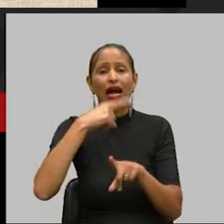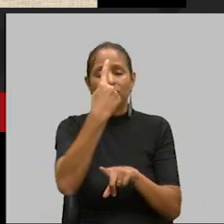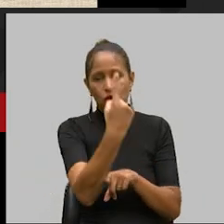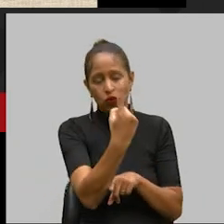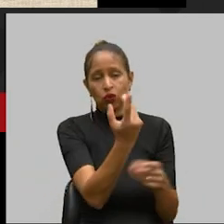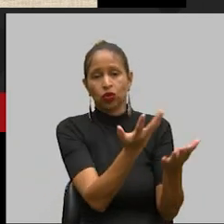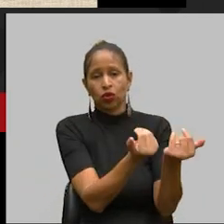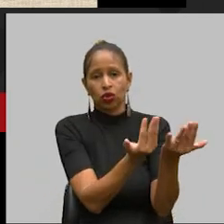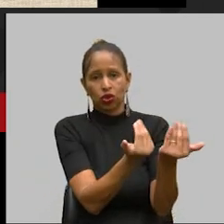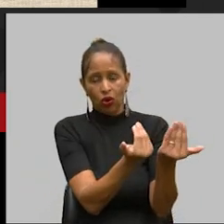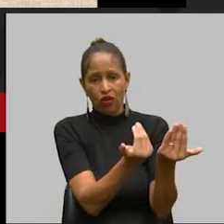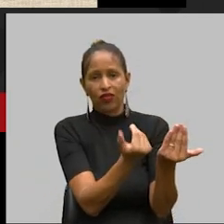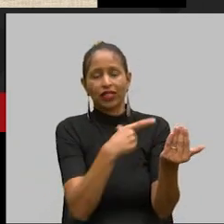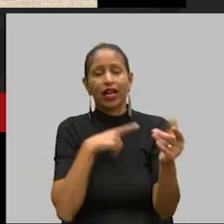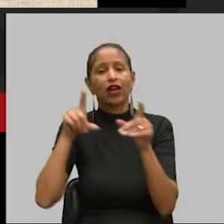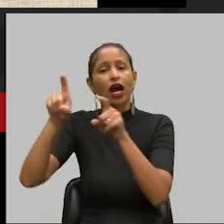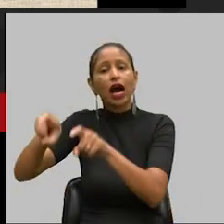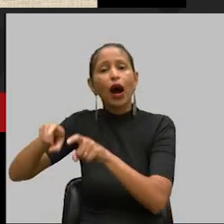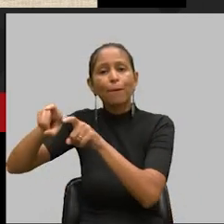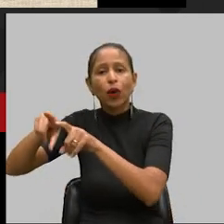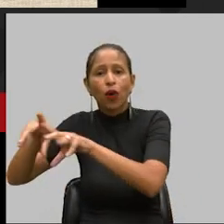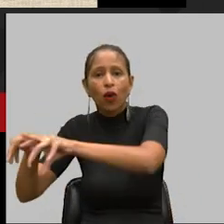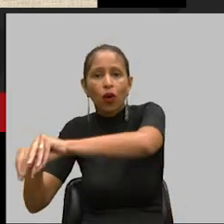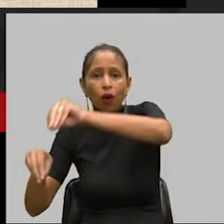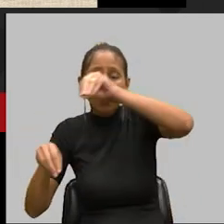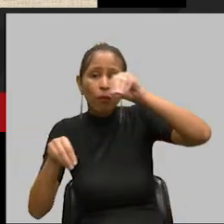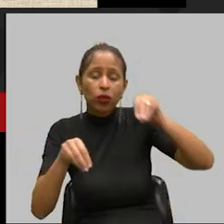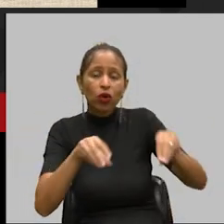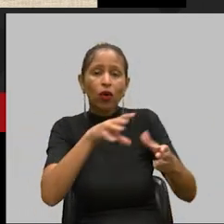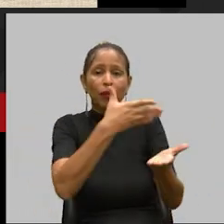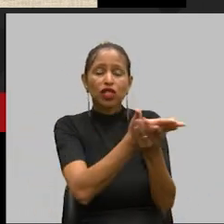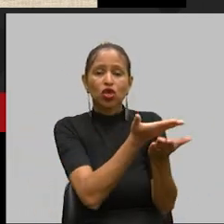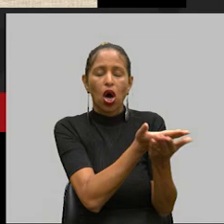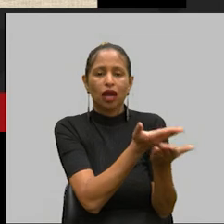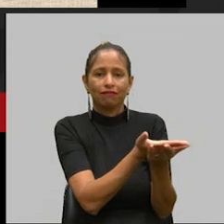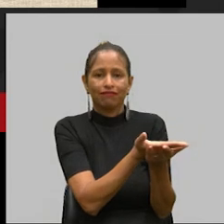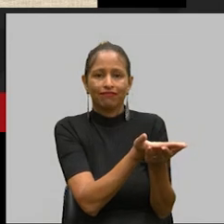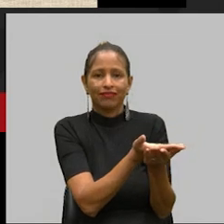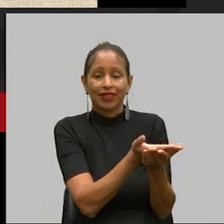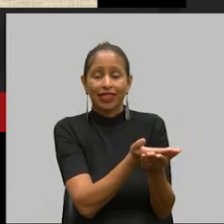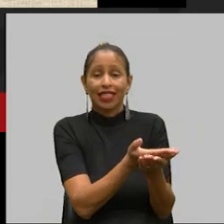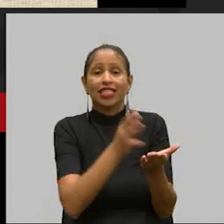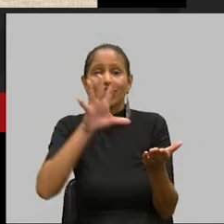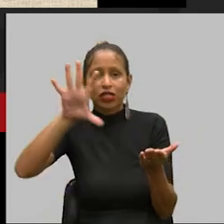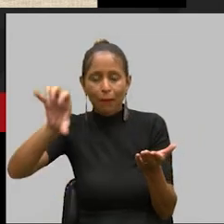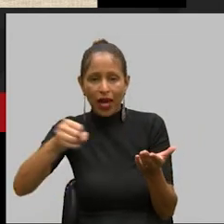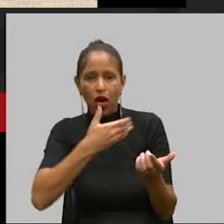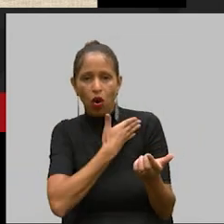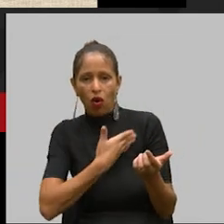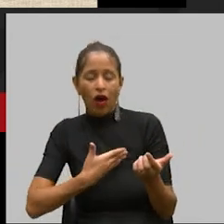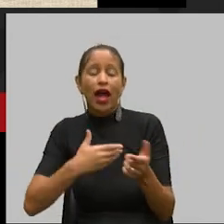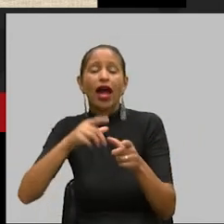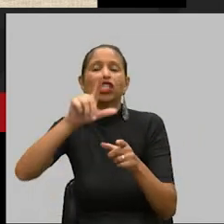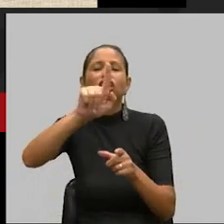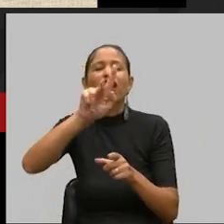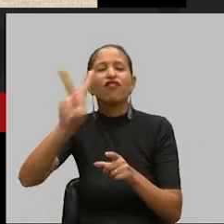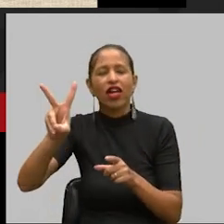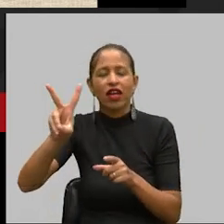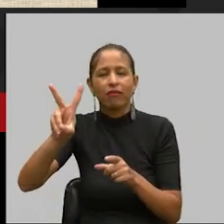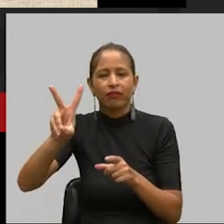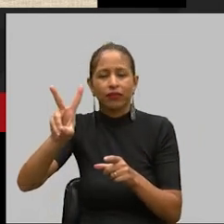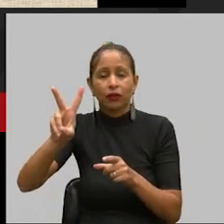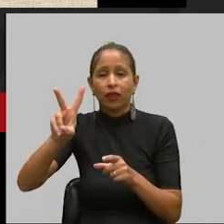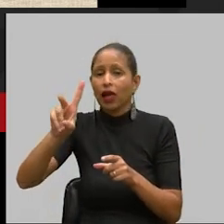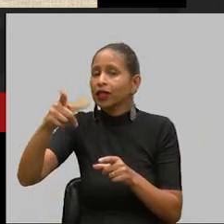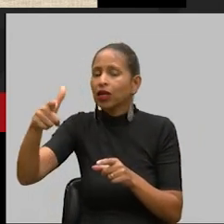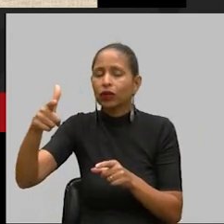jovem que vem do campo que estão numa determinada escola mas se você pega o Governador Valadares por exemplo não tem uma escola